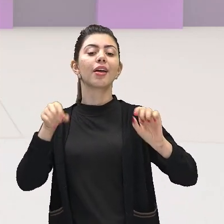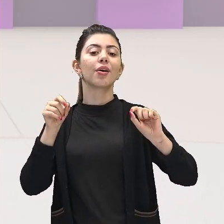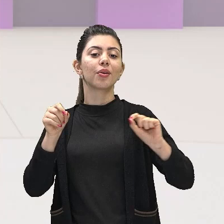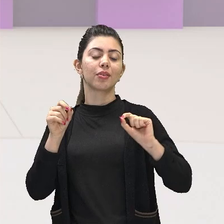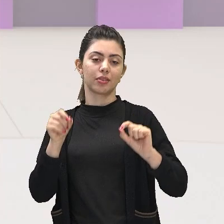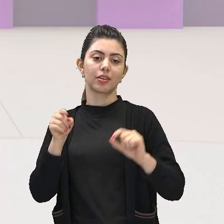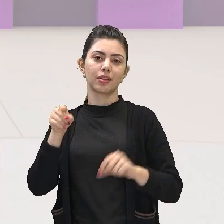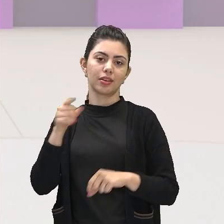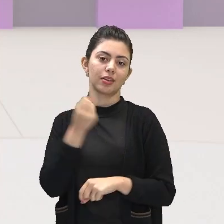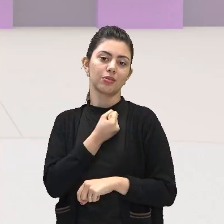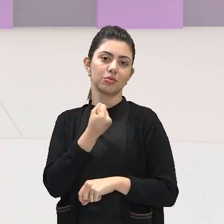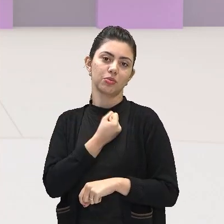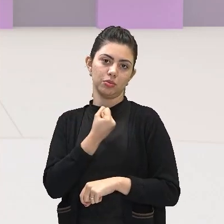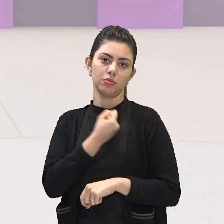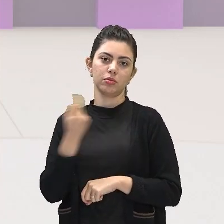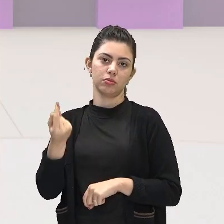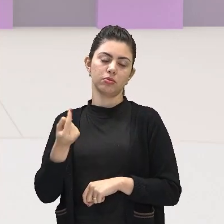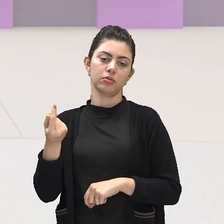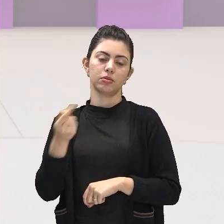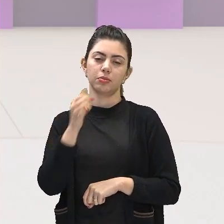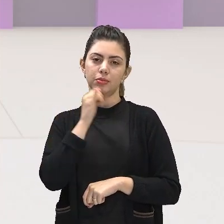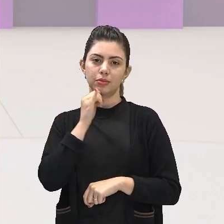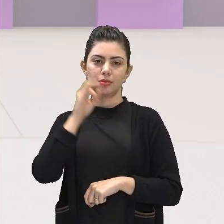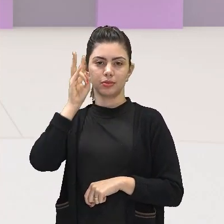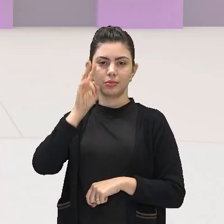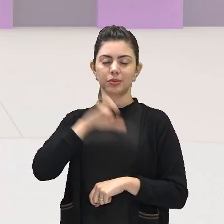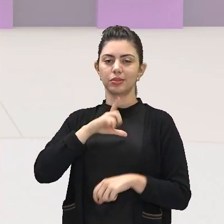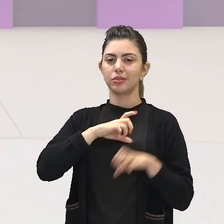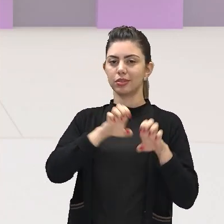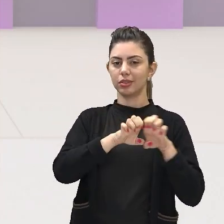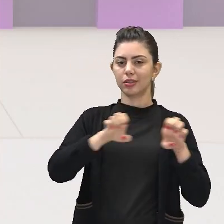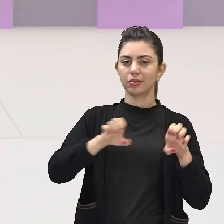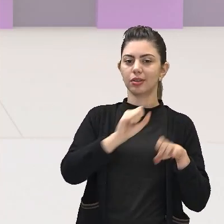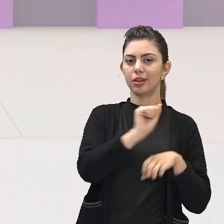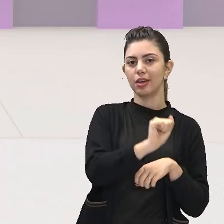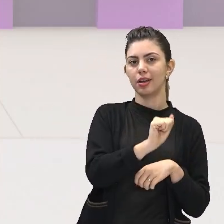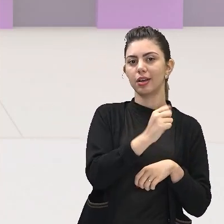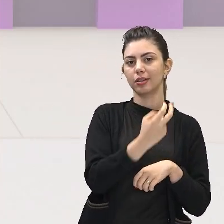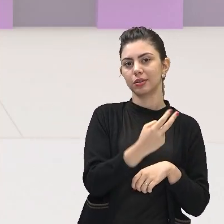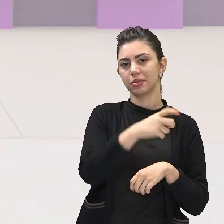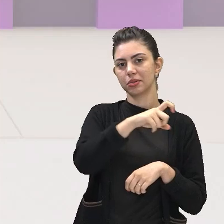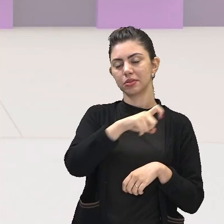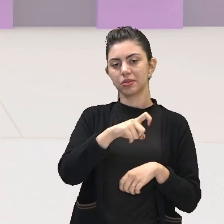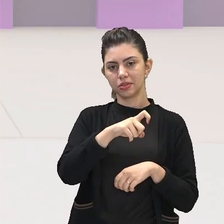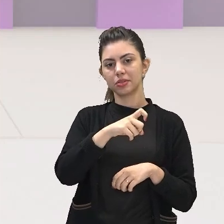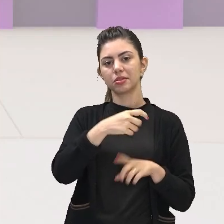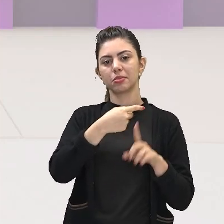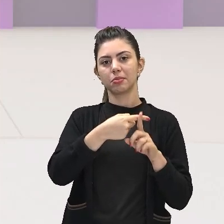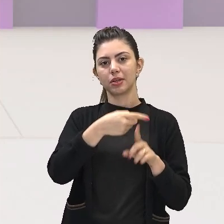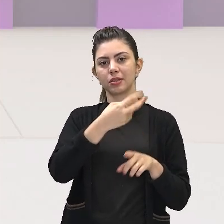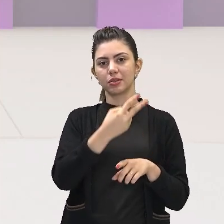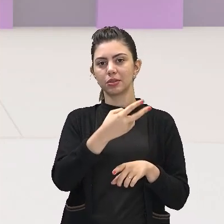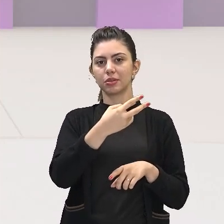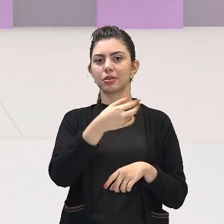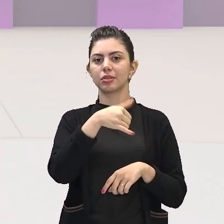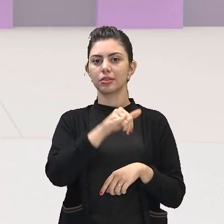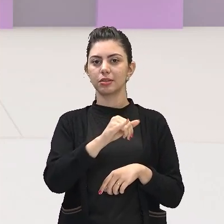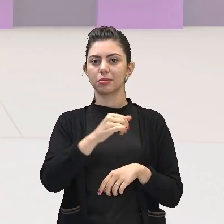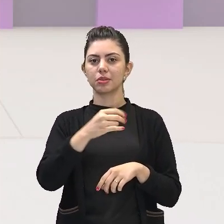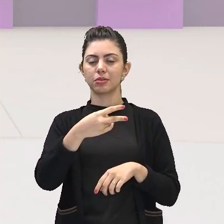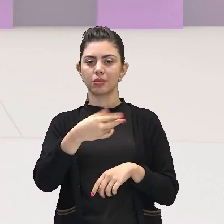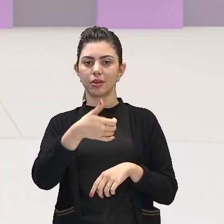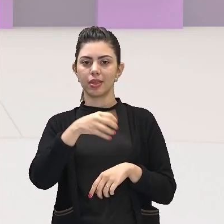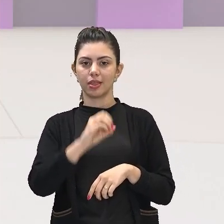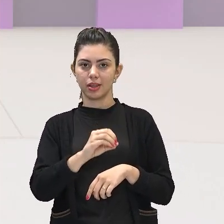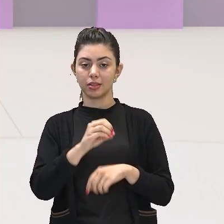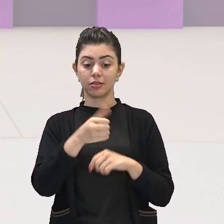termos independentes. Lembram quando a gente tinha a nossa equação? 2x mais y igual a 10? Esse 10